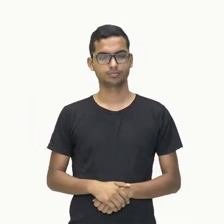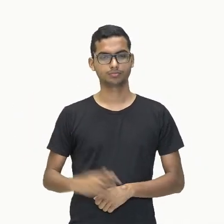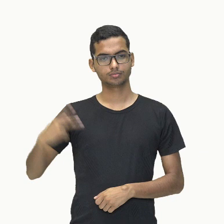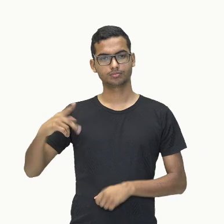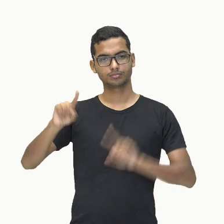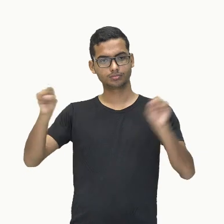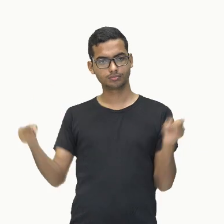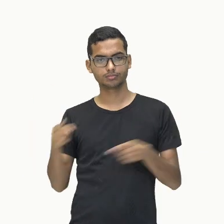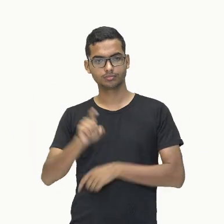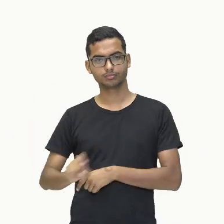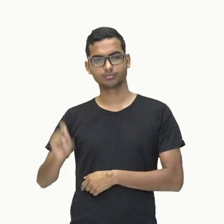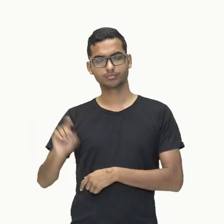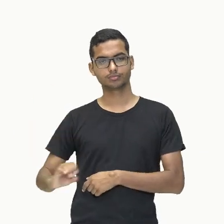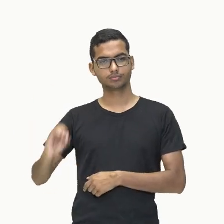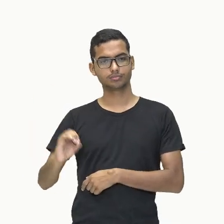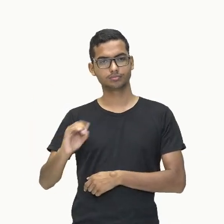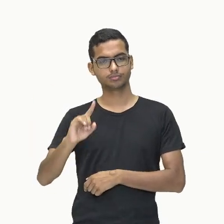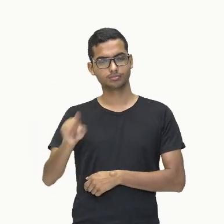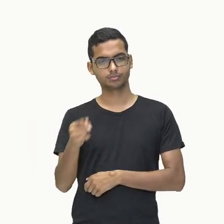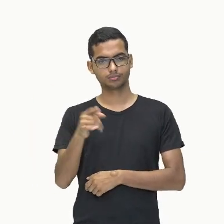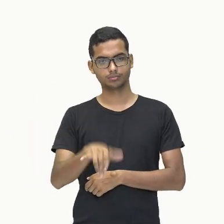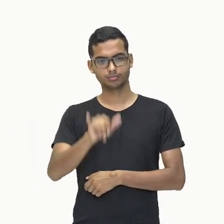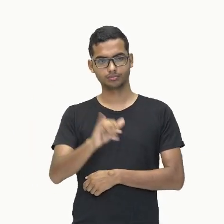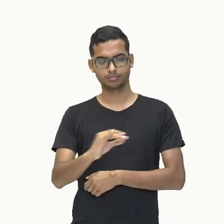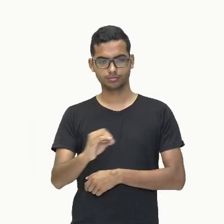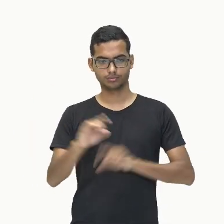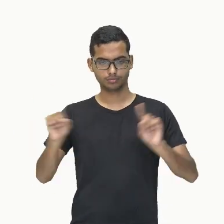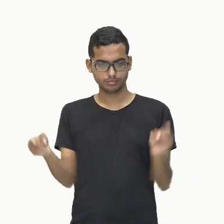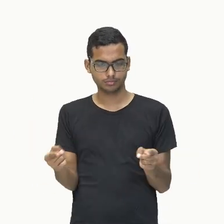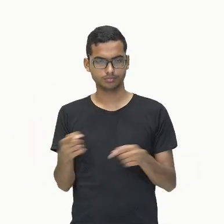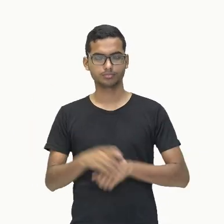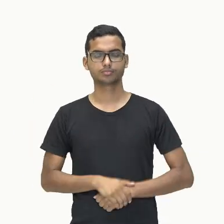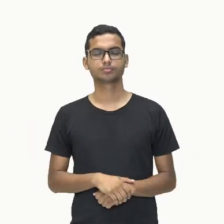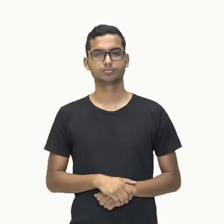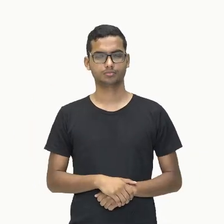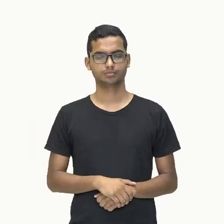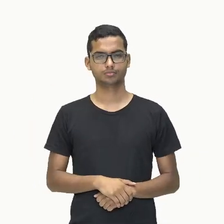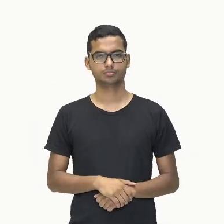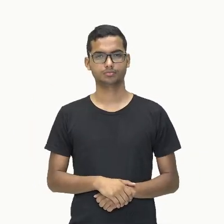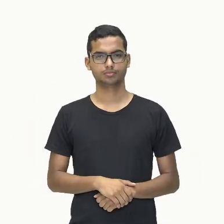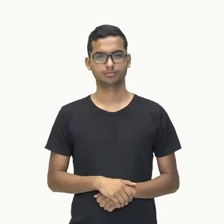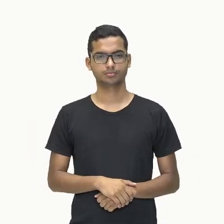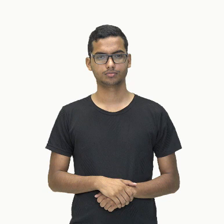x0 e y0, tá? Não vou atribuir valores ainda, tá?